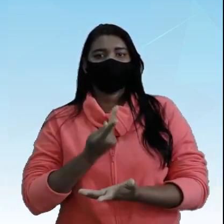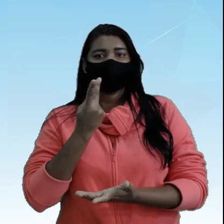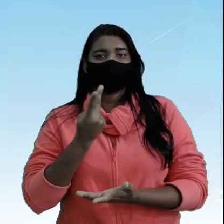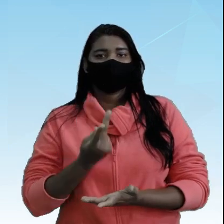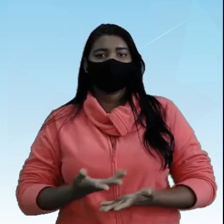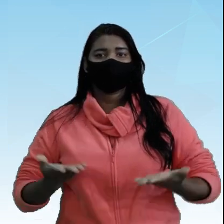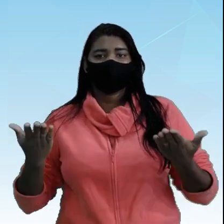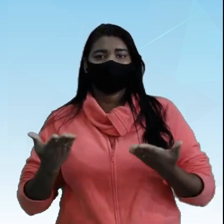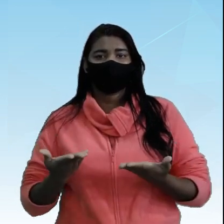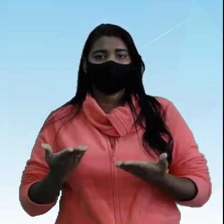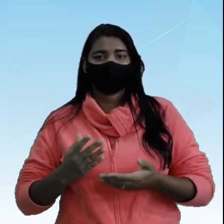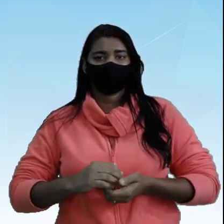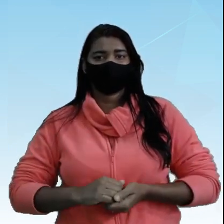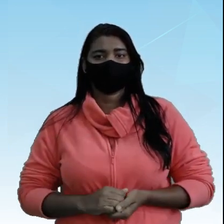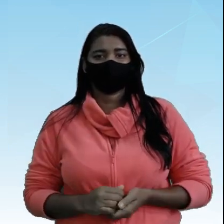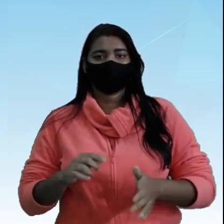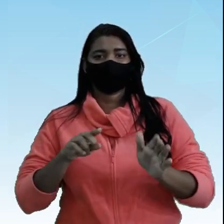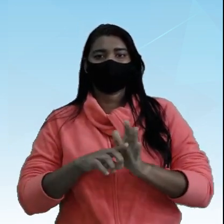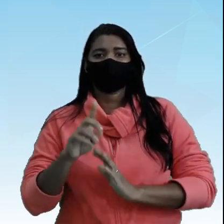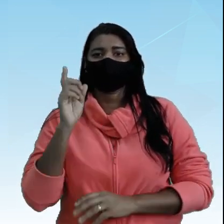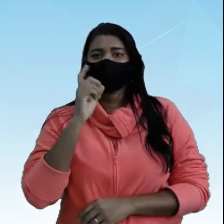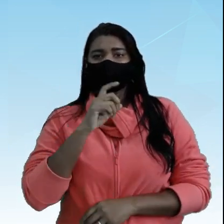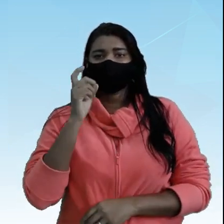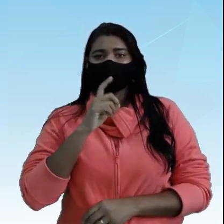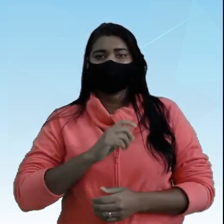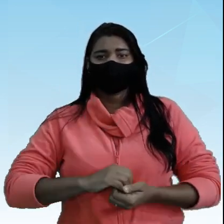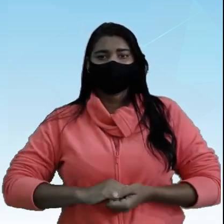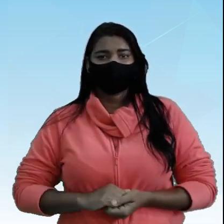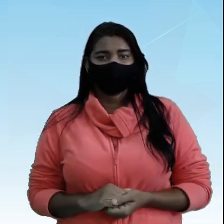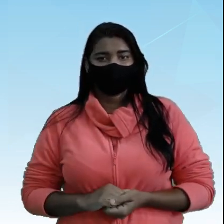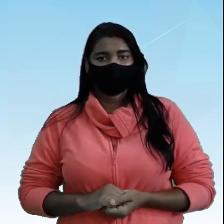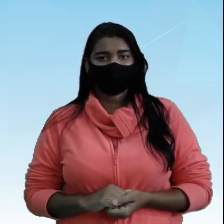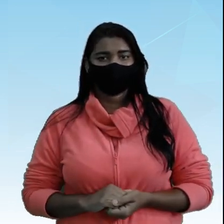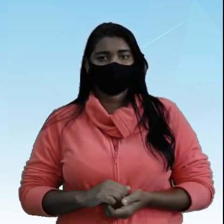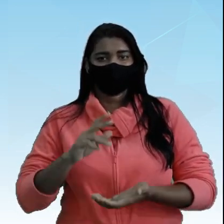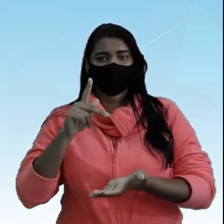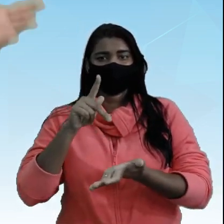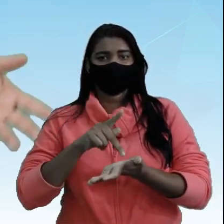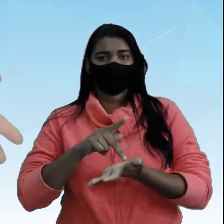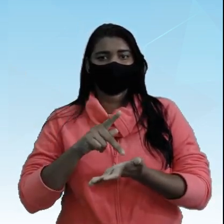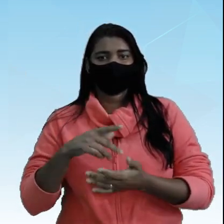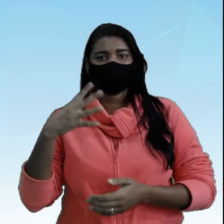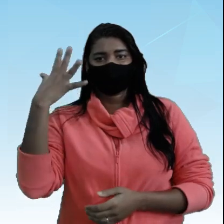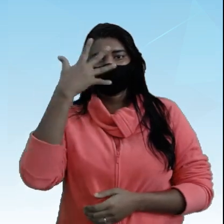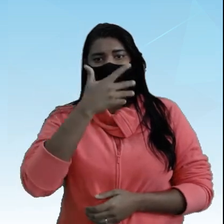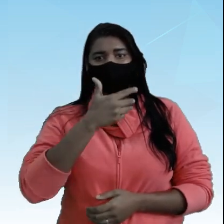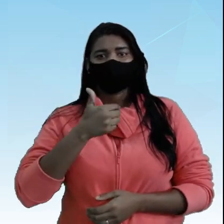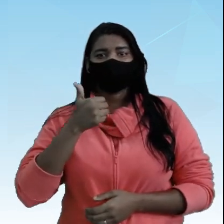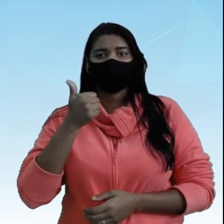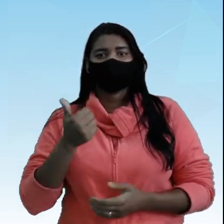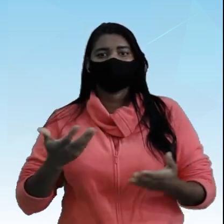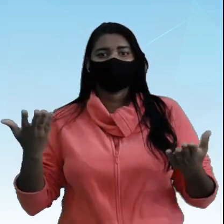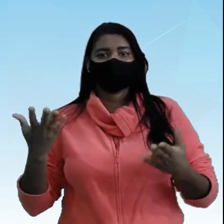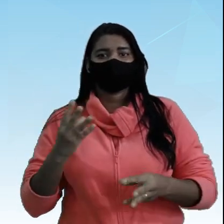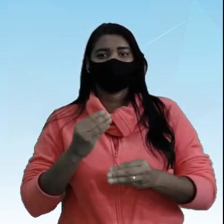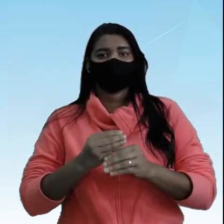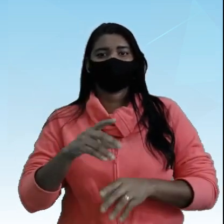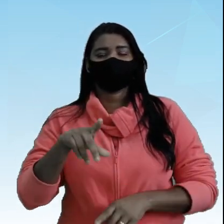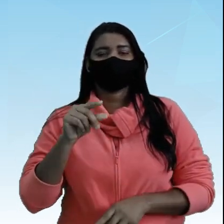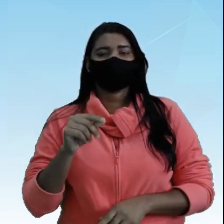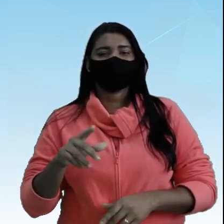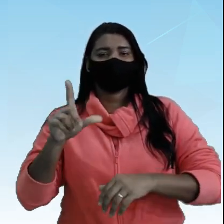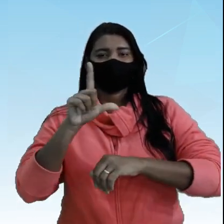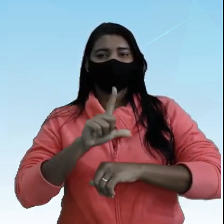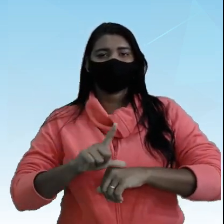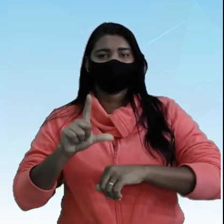Quando eu digo assim, tal questão é uma mentira, tal questão é uma inverdade, bonito, belo. Então são as escolhas